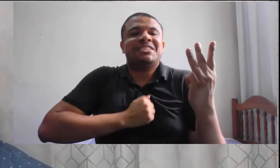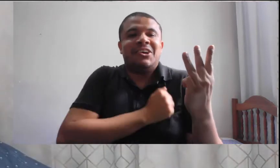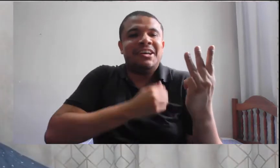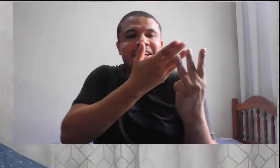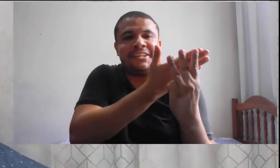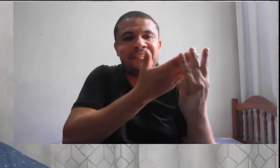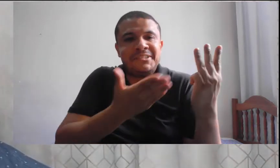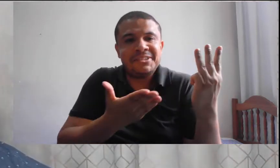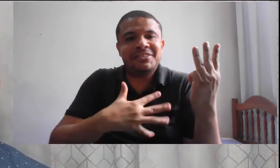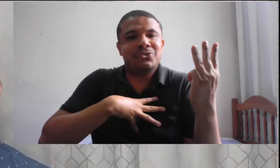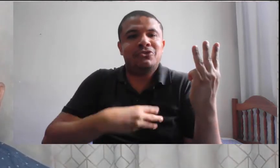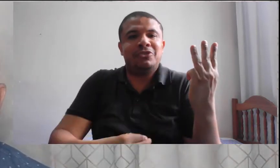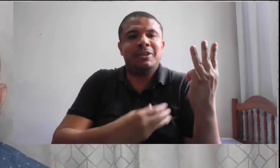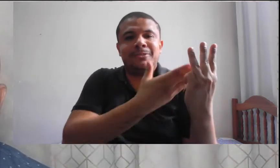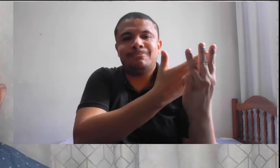nós.